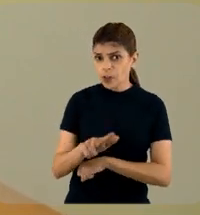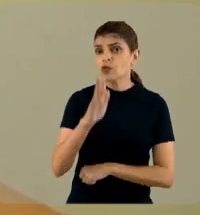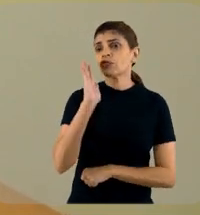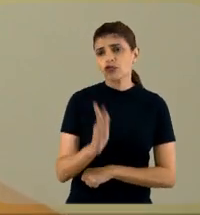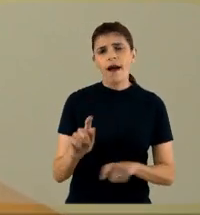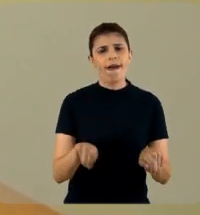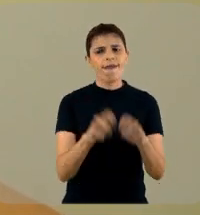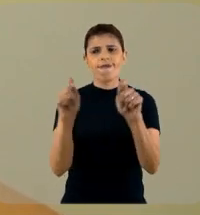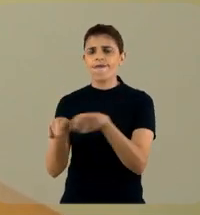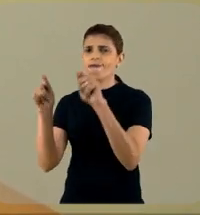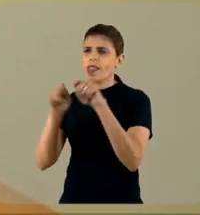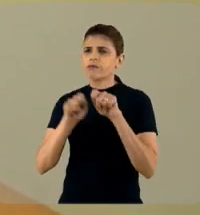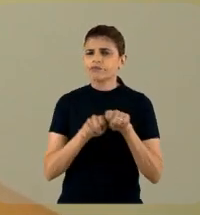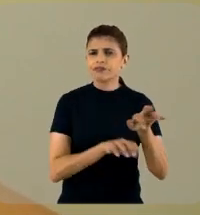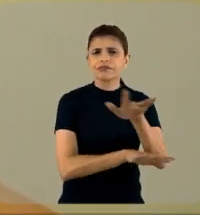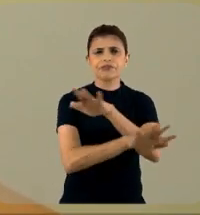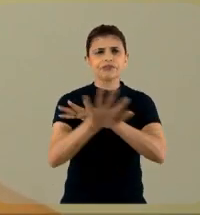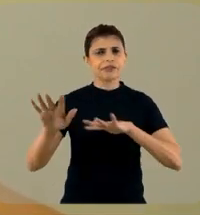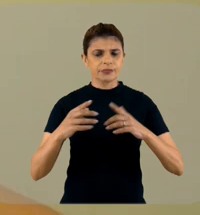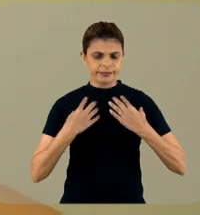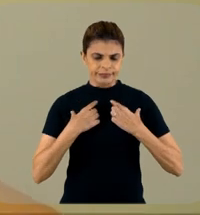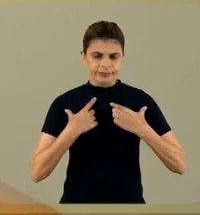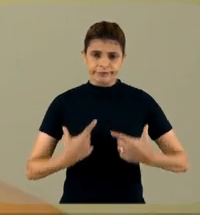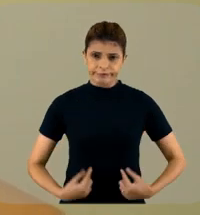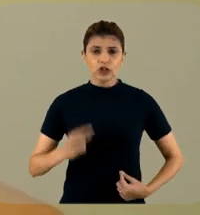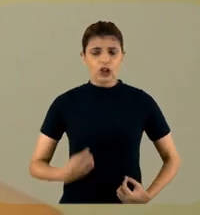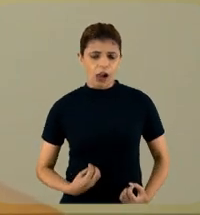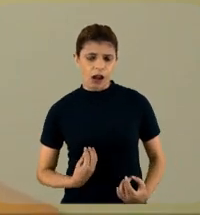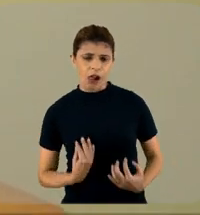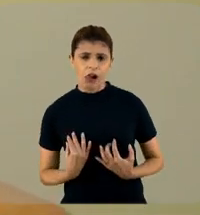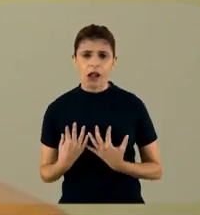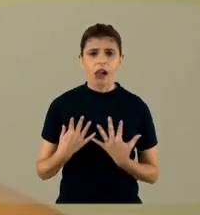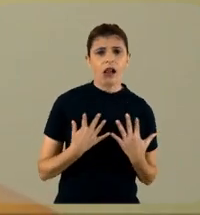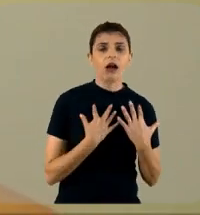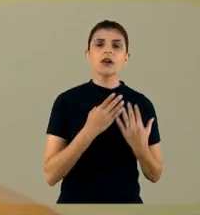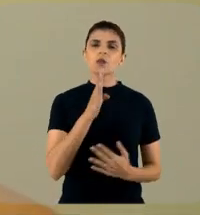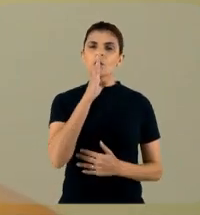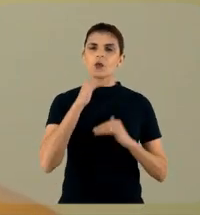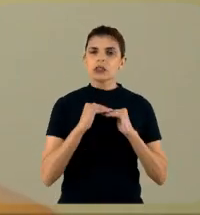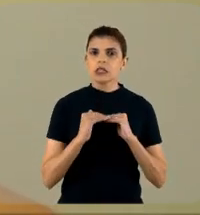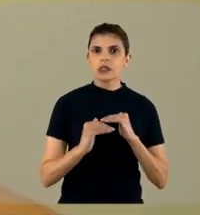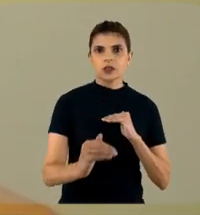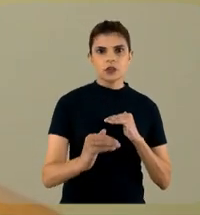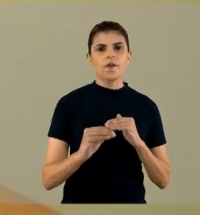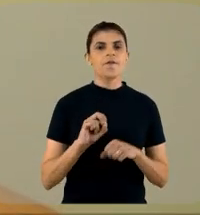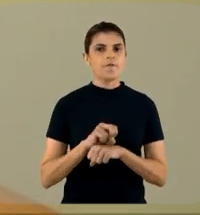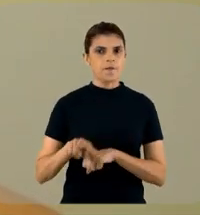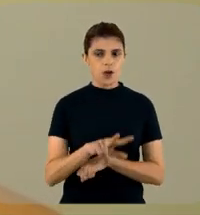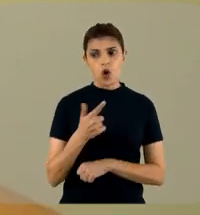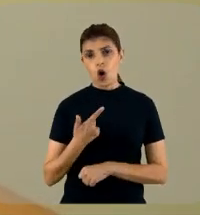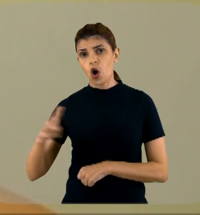vírus já eh causou já teve um impacto significativo dos tecidos desse paciente eh de modo muito silencioso então